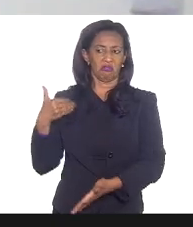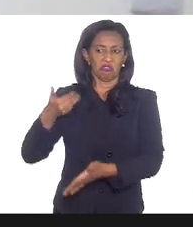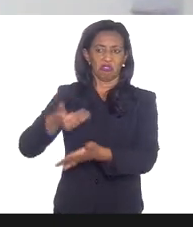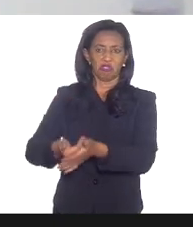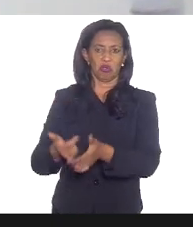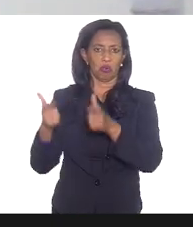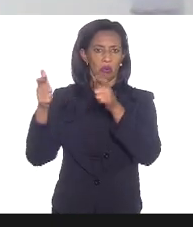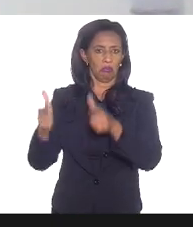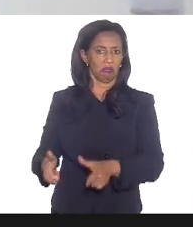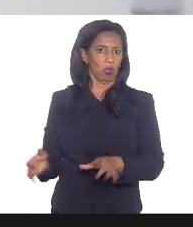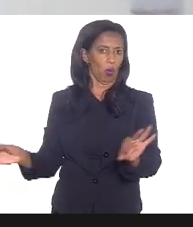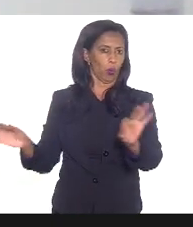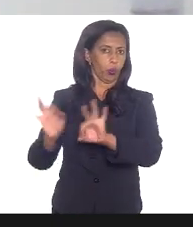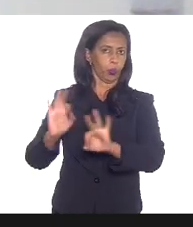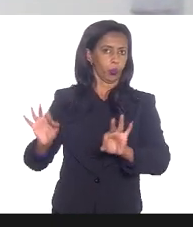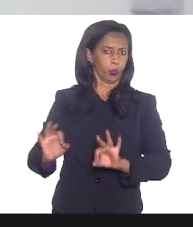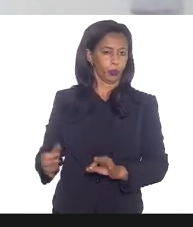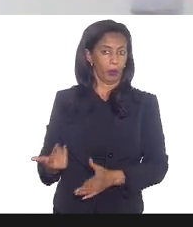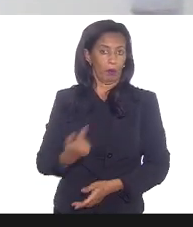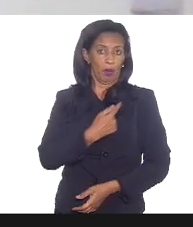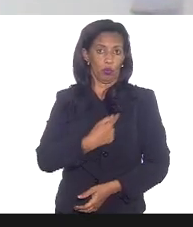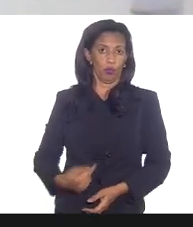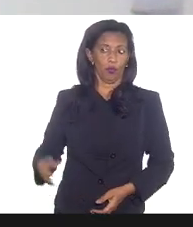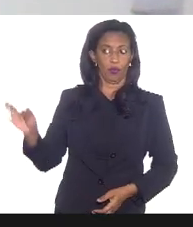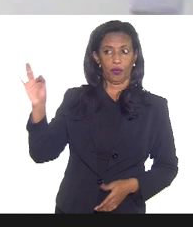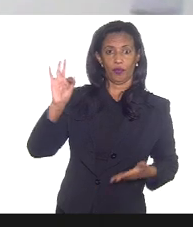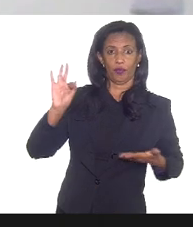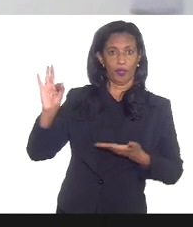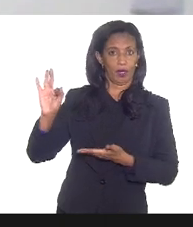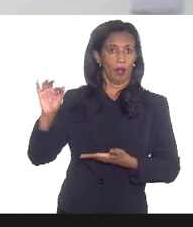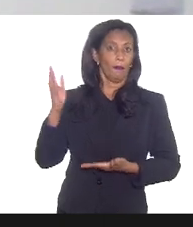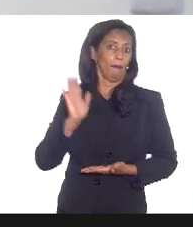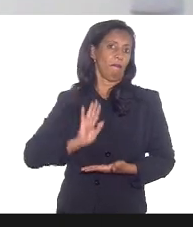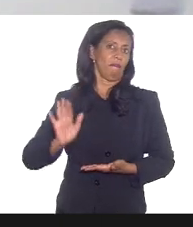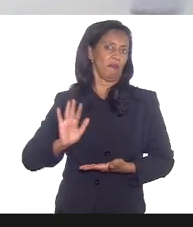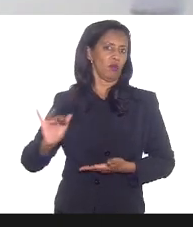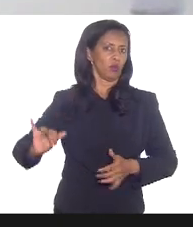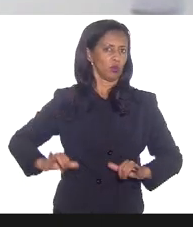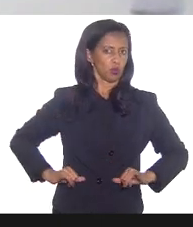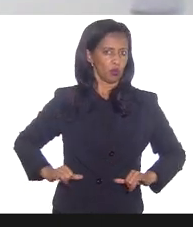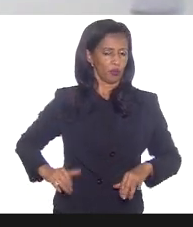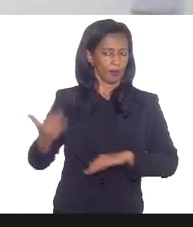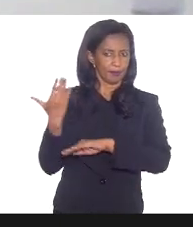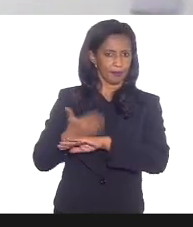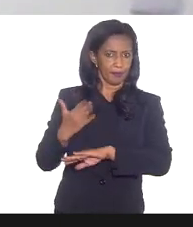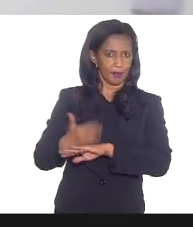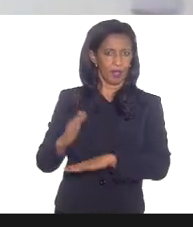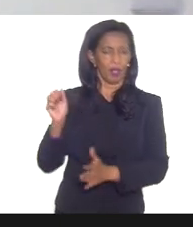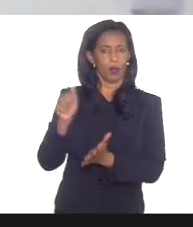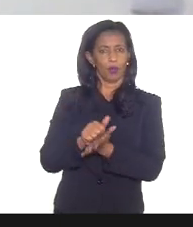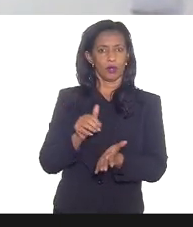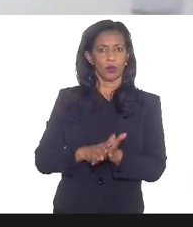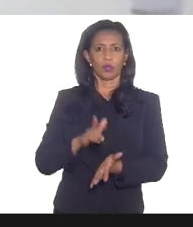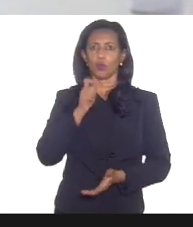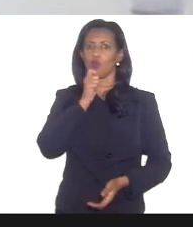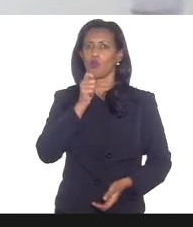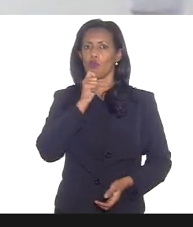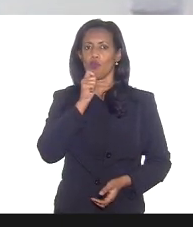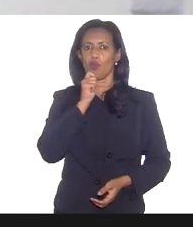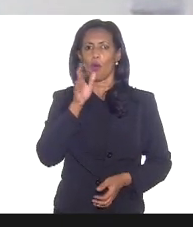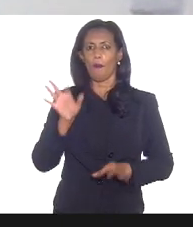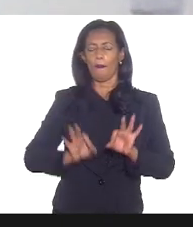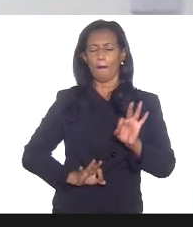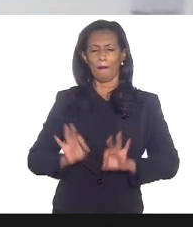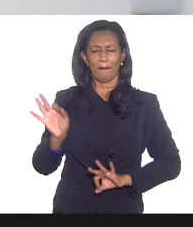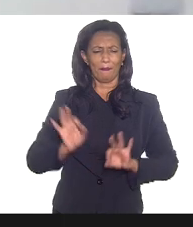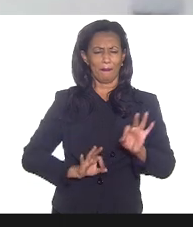de sanção por parte do governo federal, embora sofremos na prática a consequência de não termos um Plano